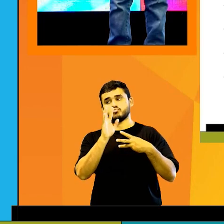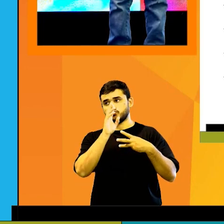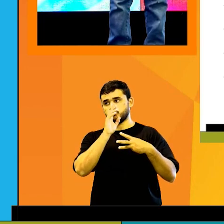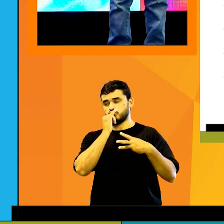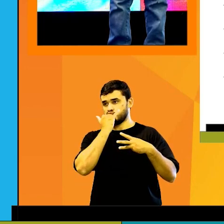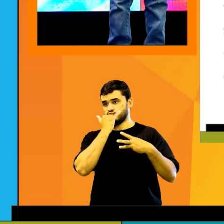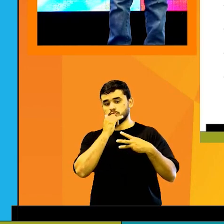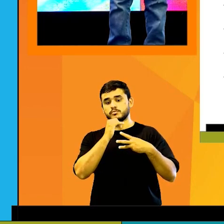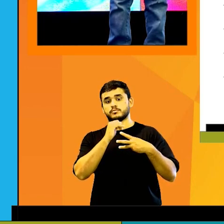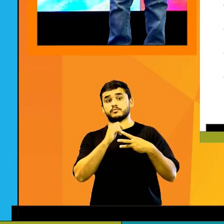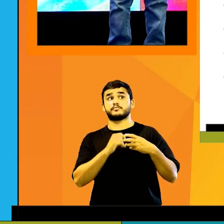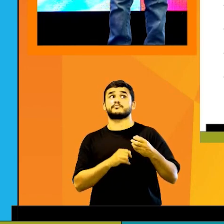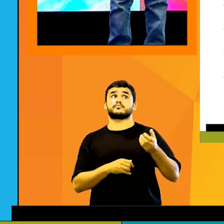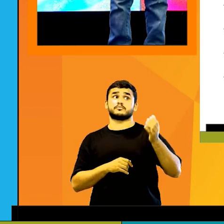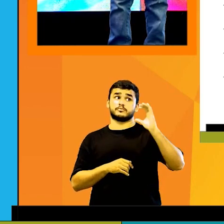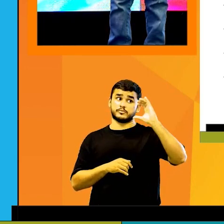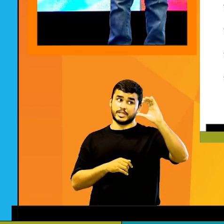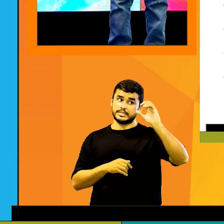Competência